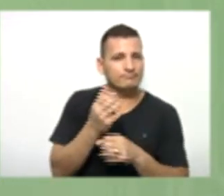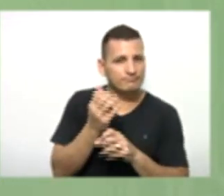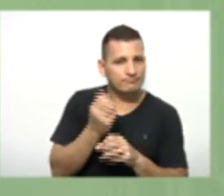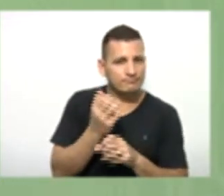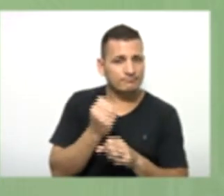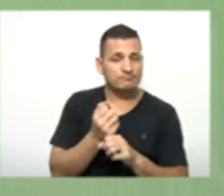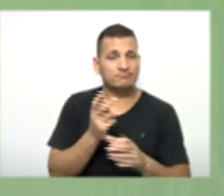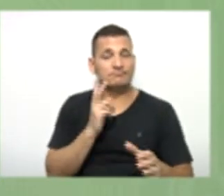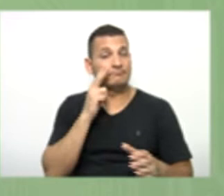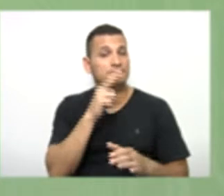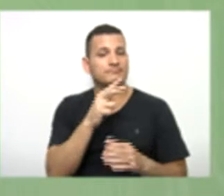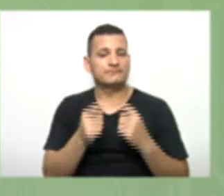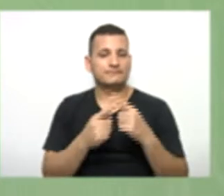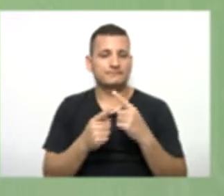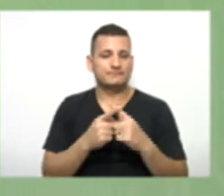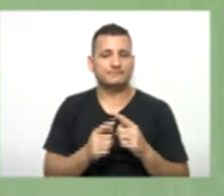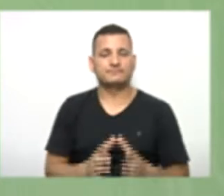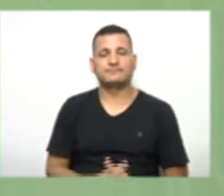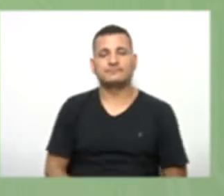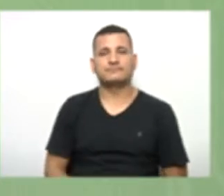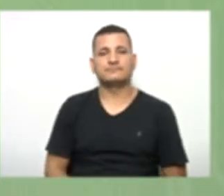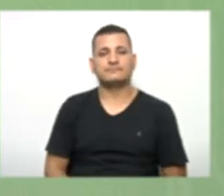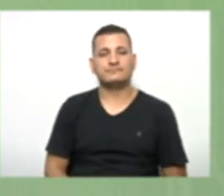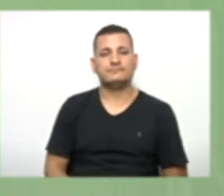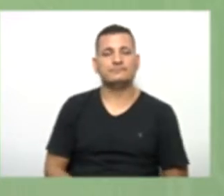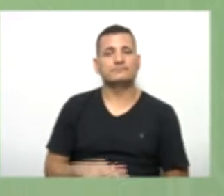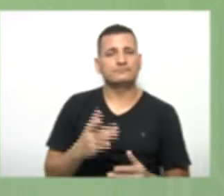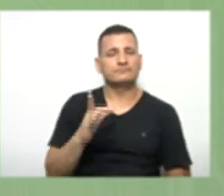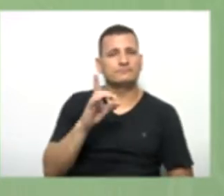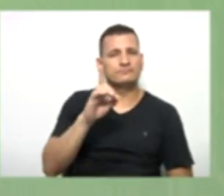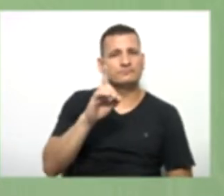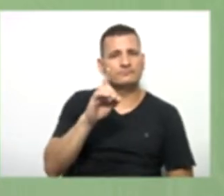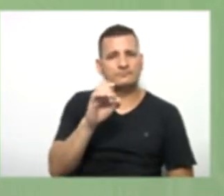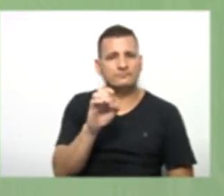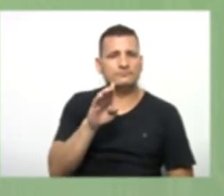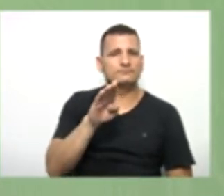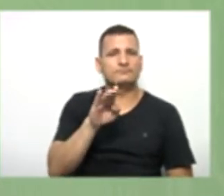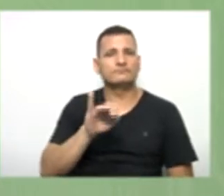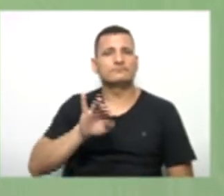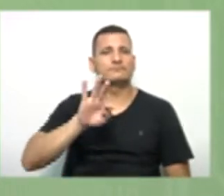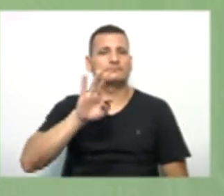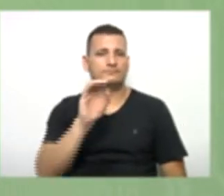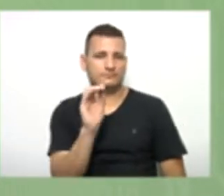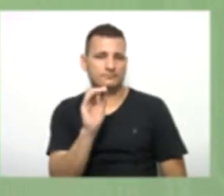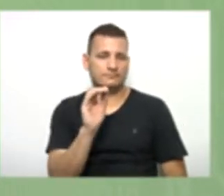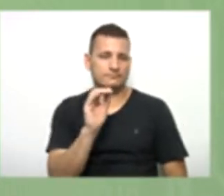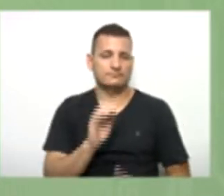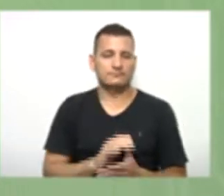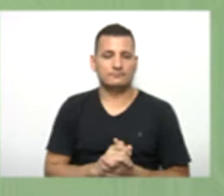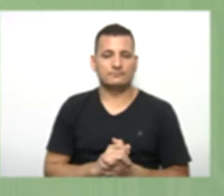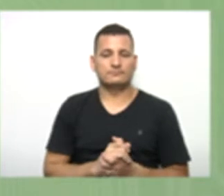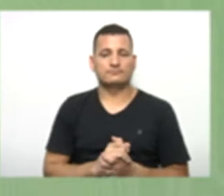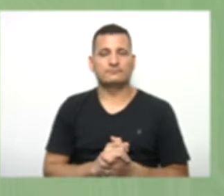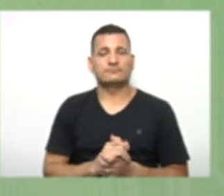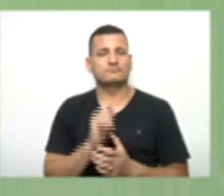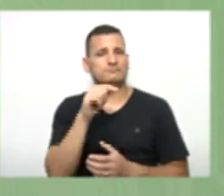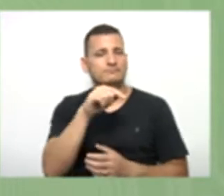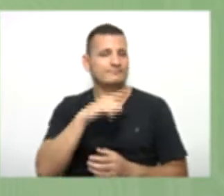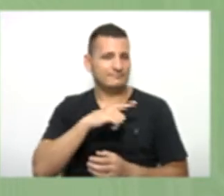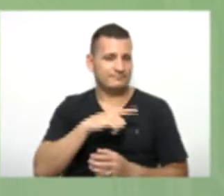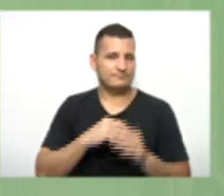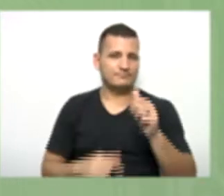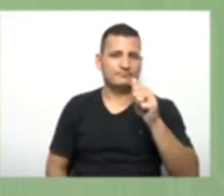quê? Vamos lá. Então, nós temos débito. Lá nós temos as contas do